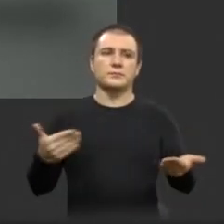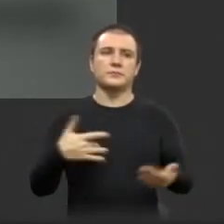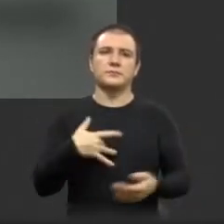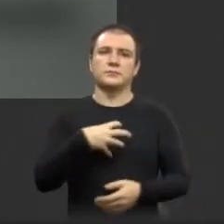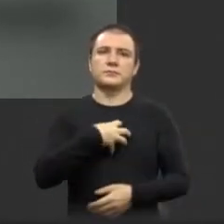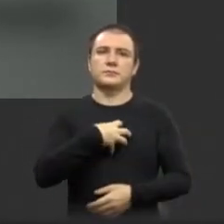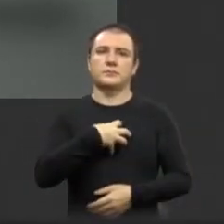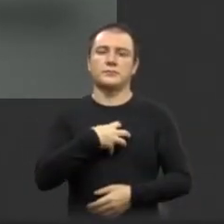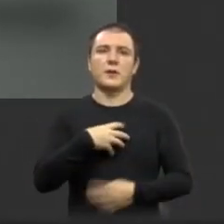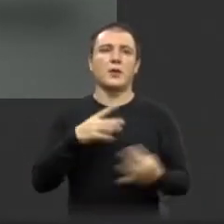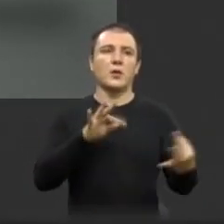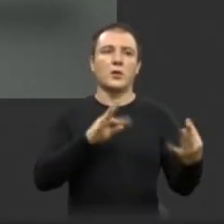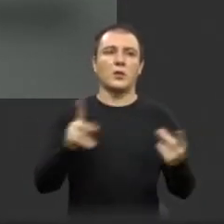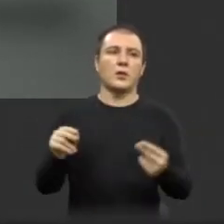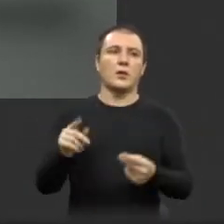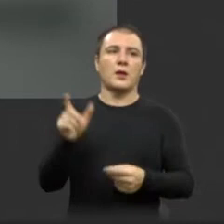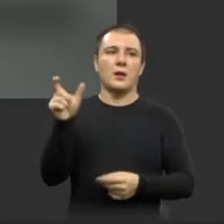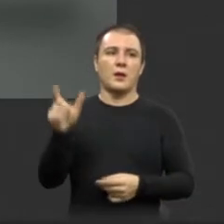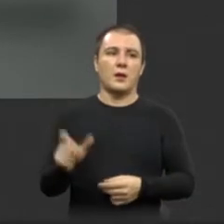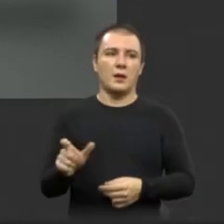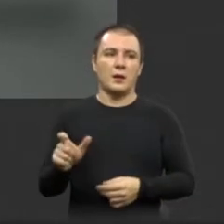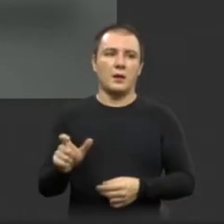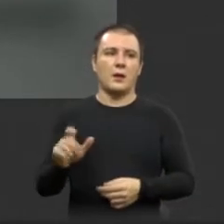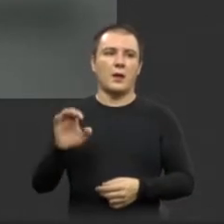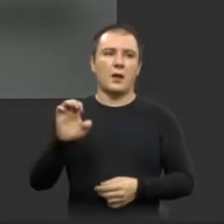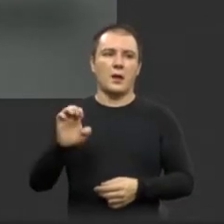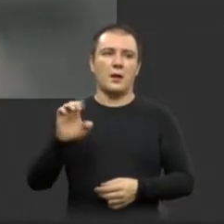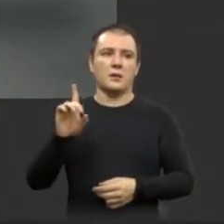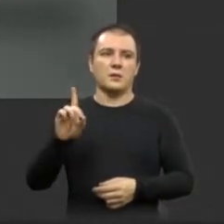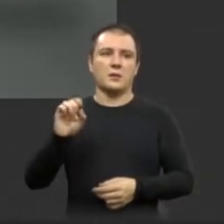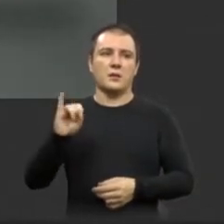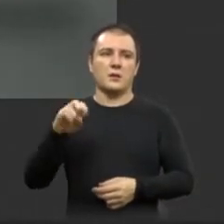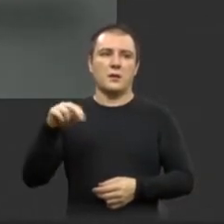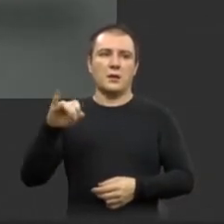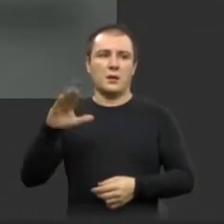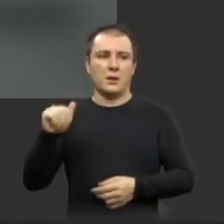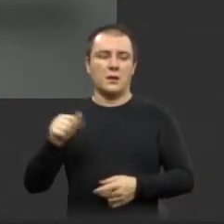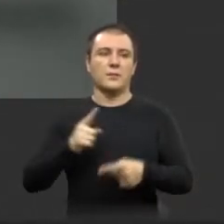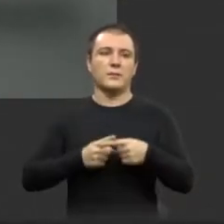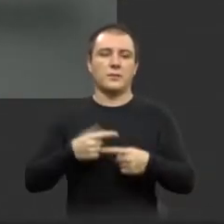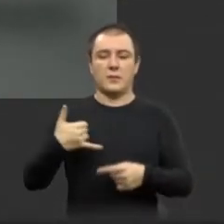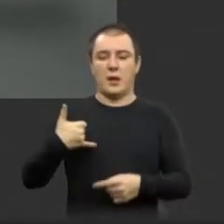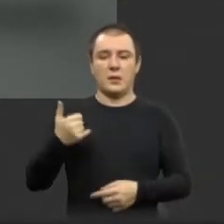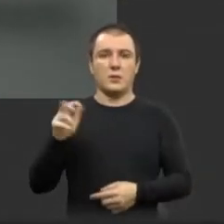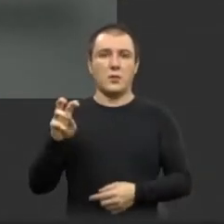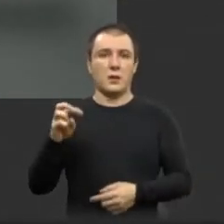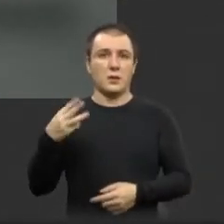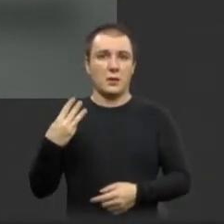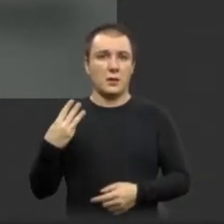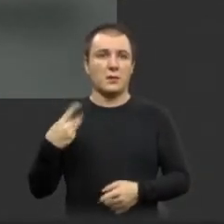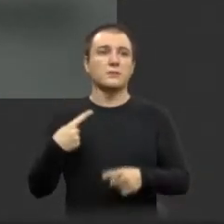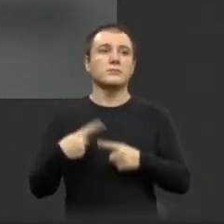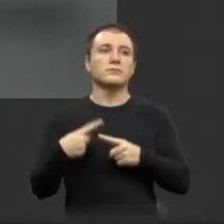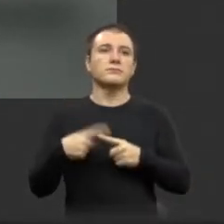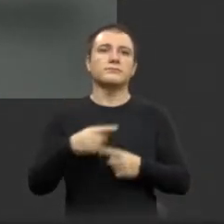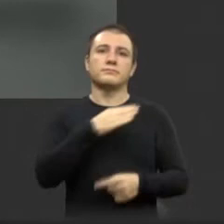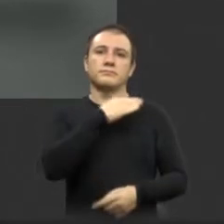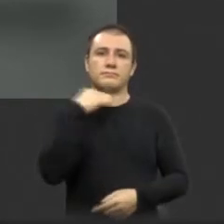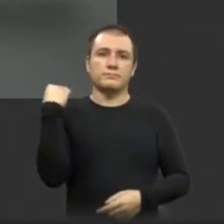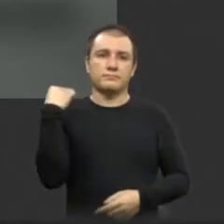todos amigos e familiares a servidora Ednéia guias de 53 anos que infelizmente é